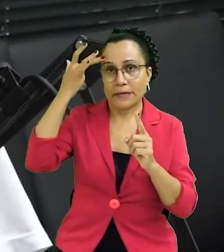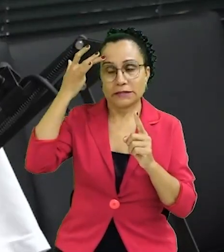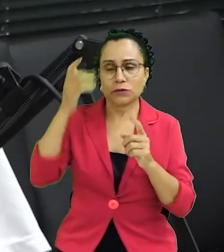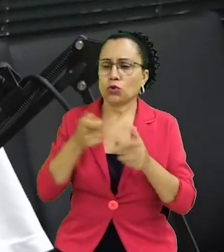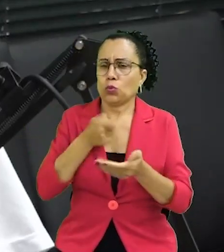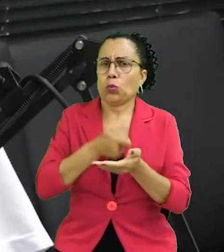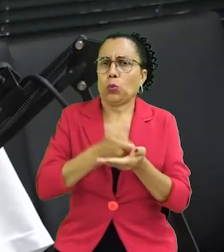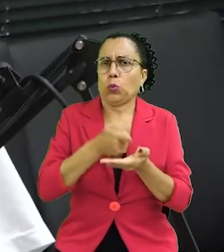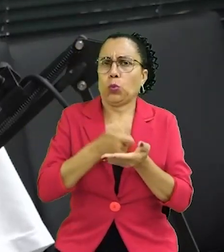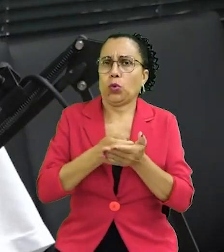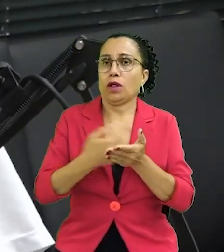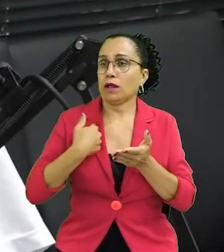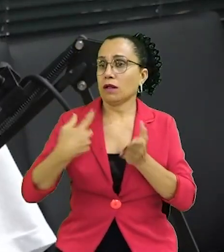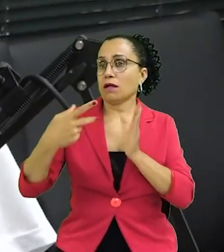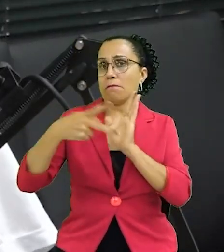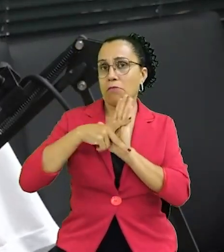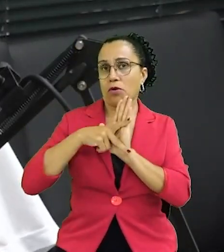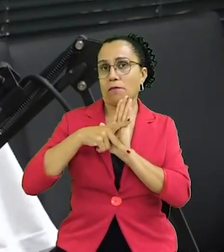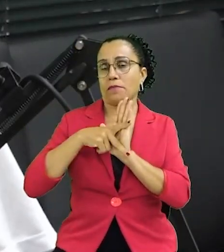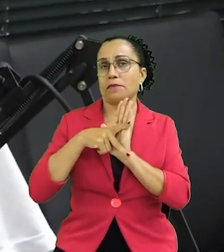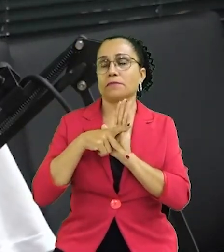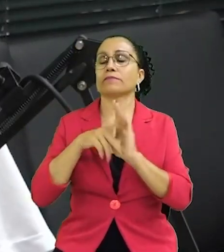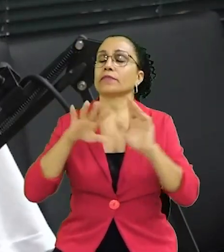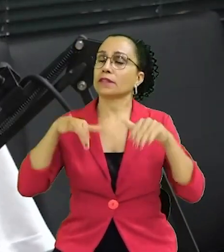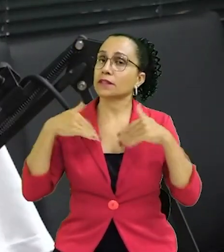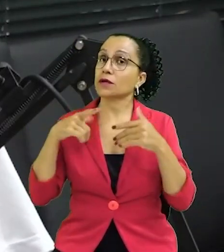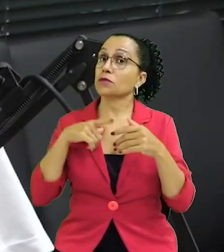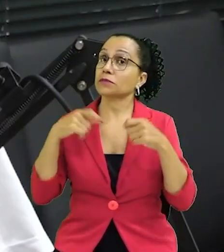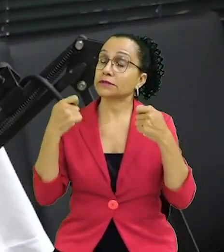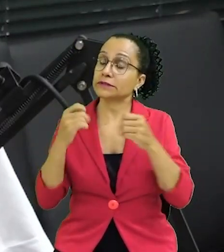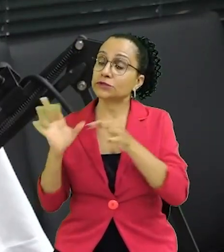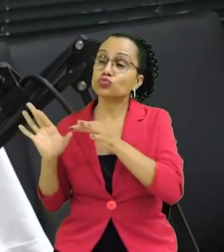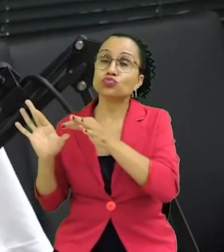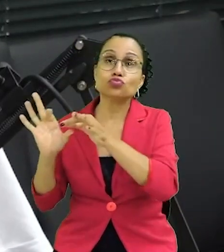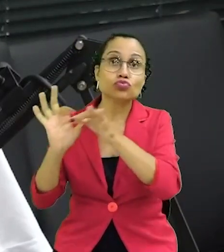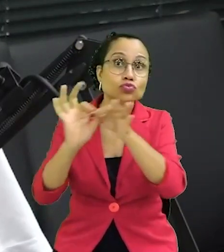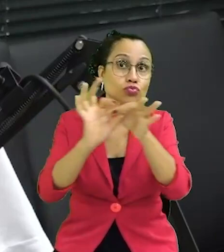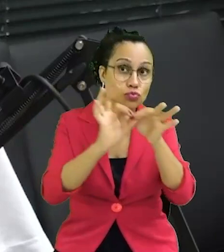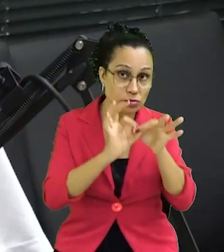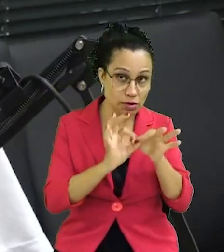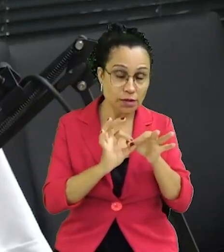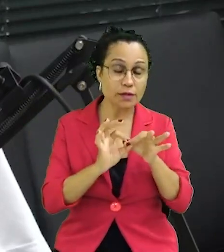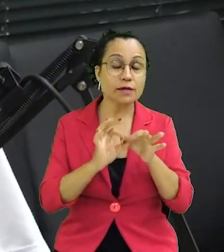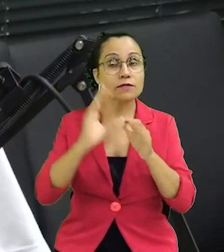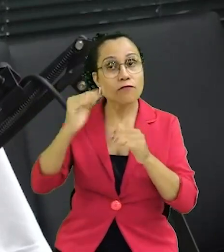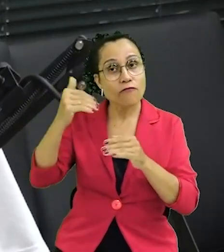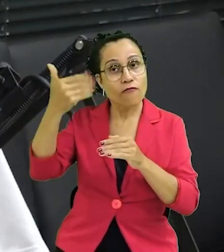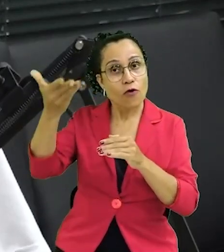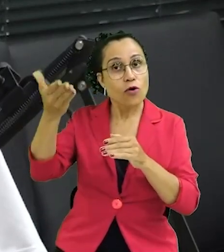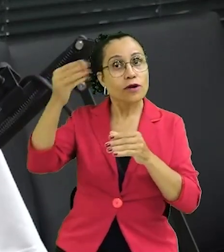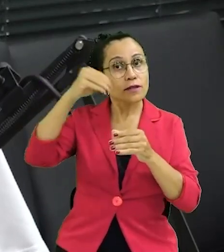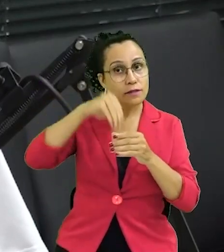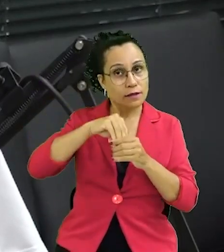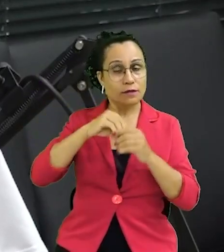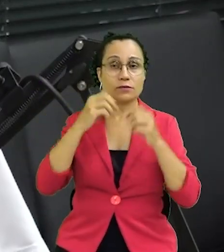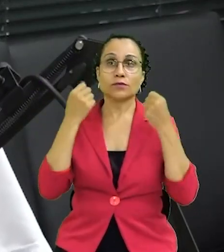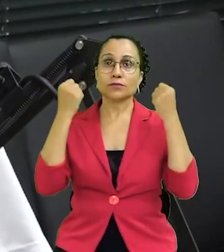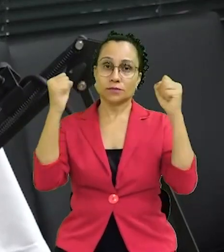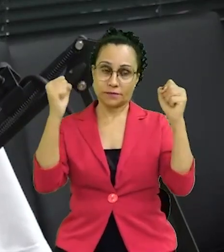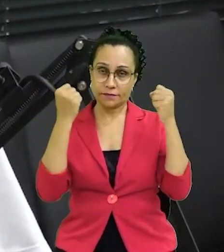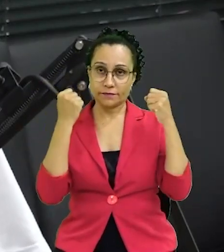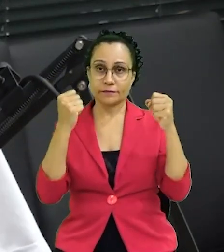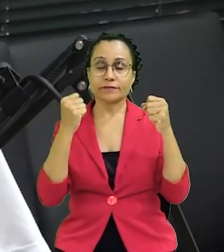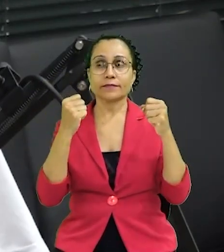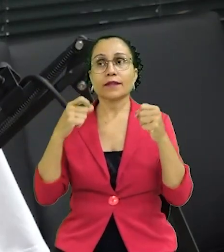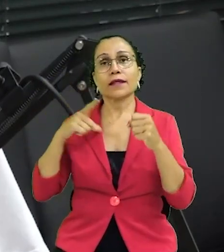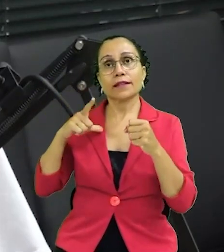muito rígidas com elas mesmas. Então existe todo um contexto, tanto fora do exercício como dentro. Como você disse,